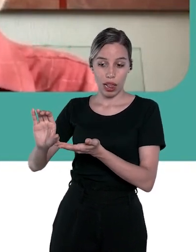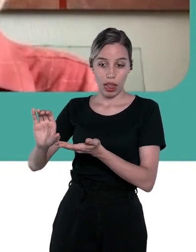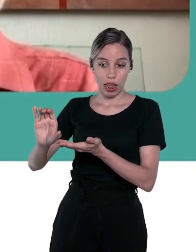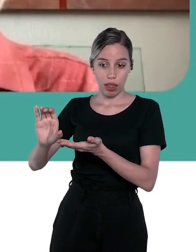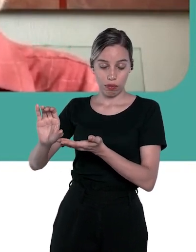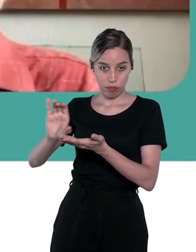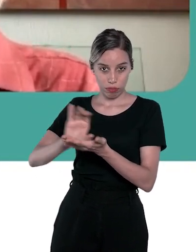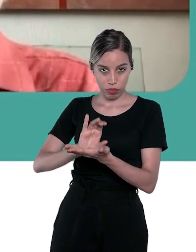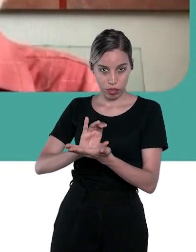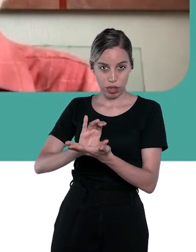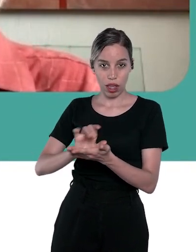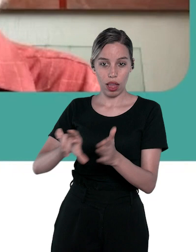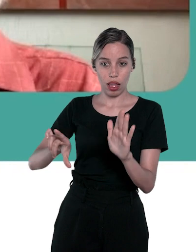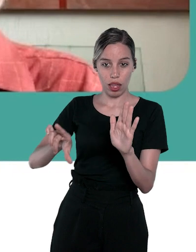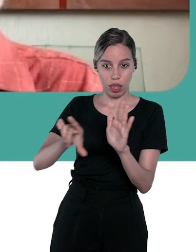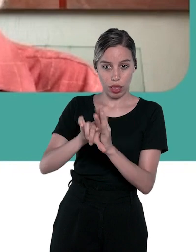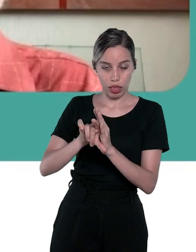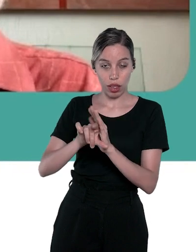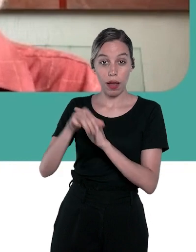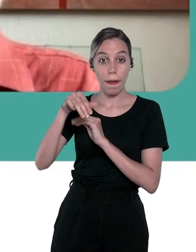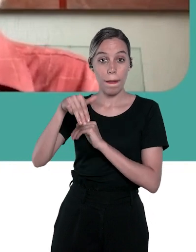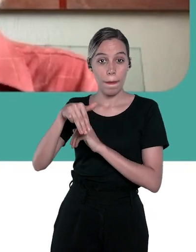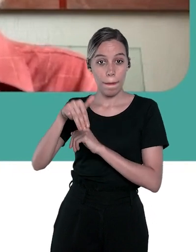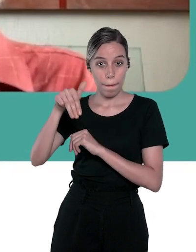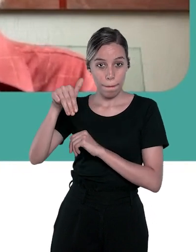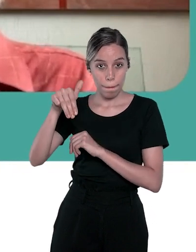de Incentivo à Cultura de Belo Horizonte.